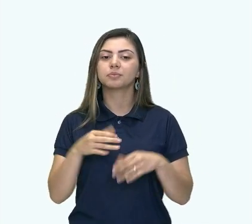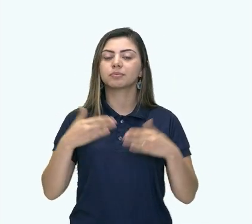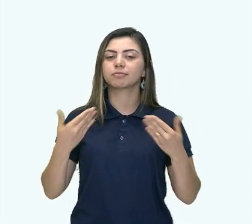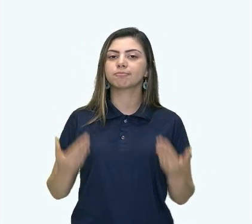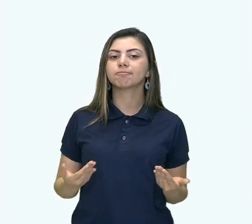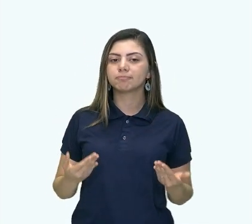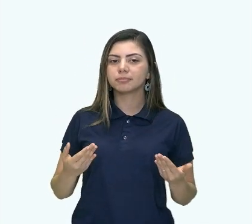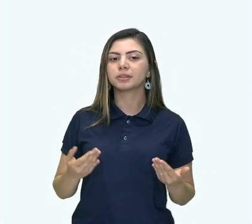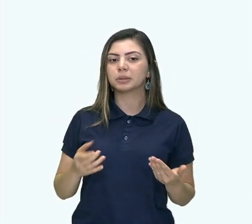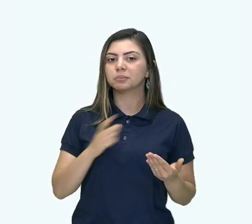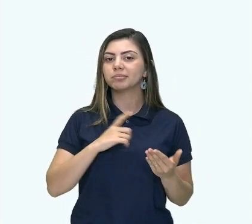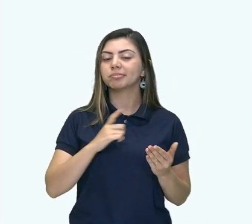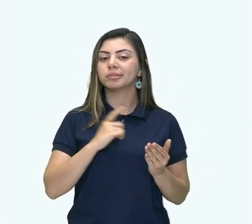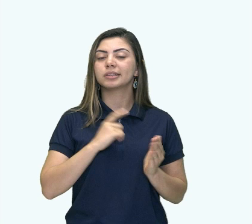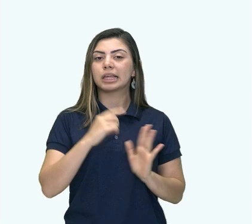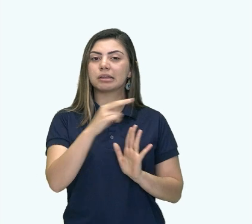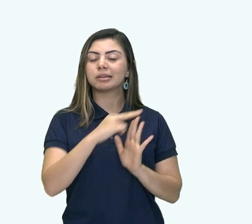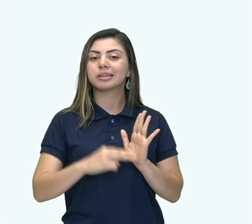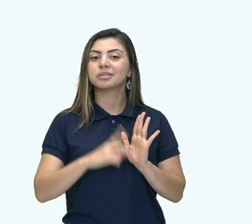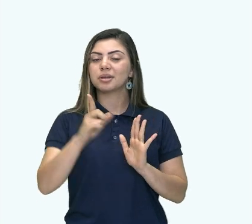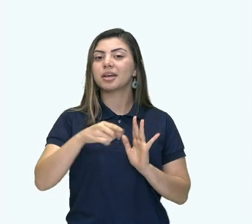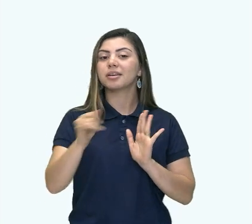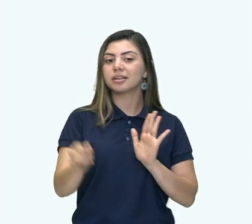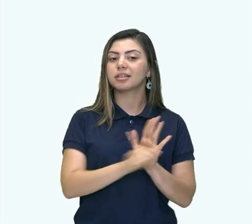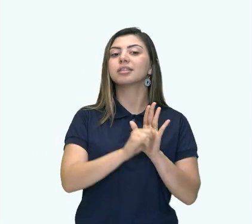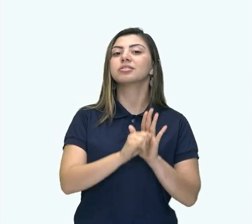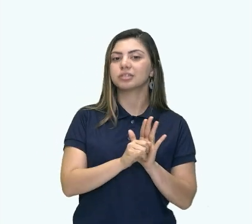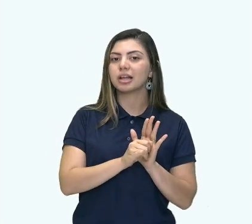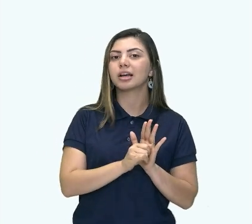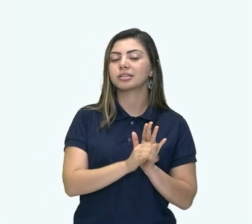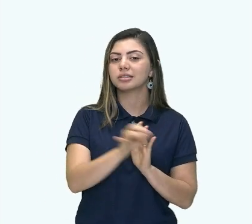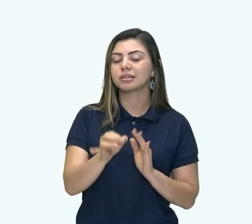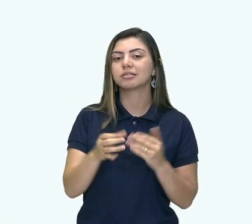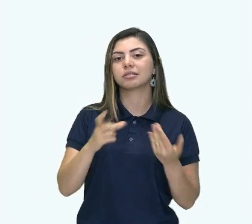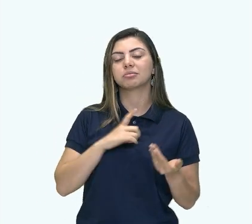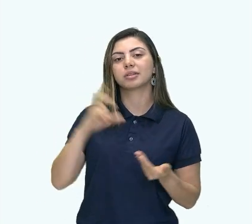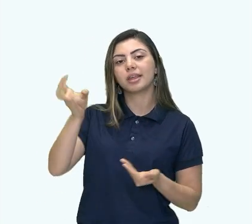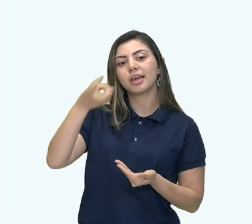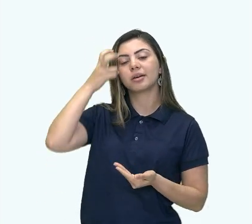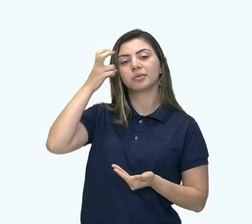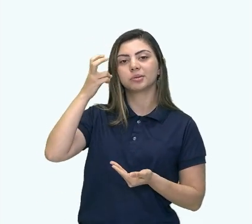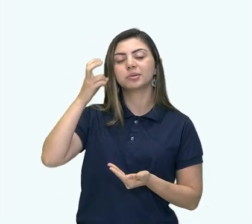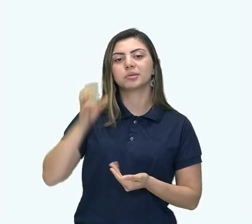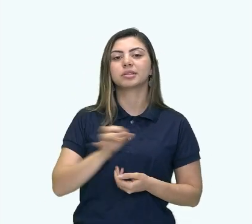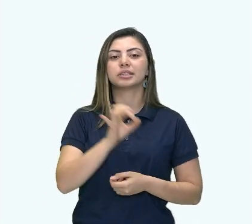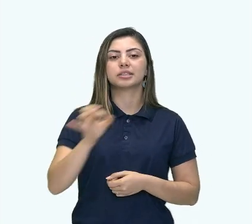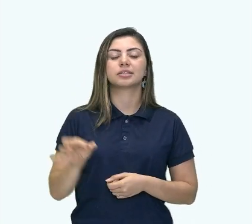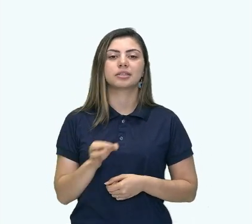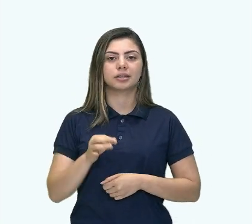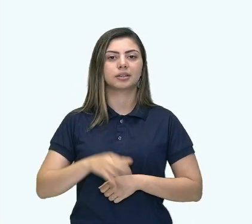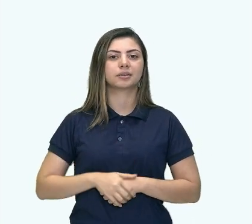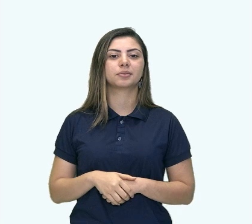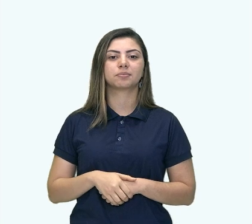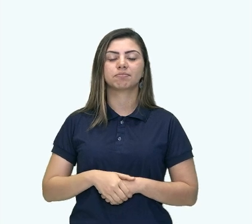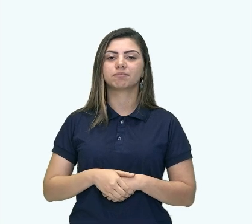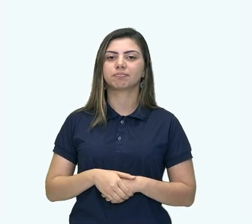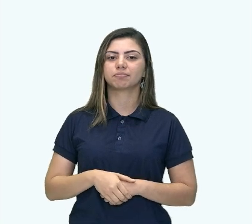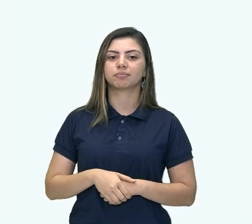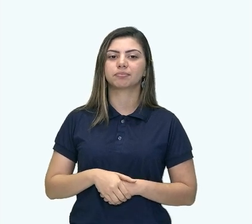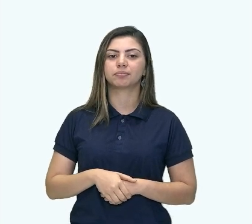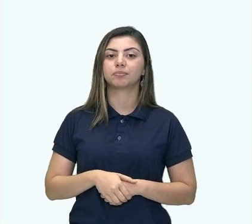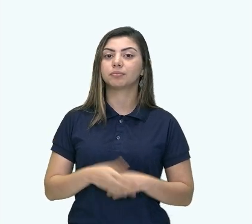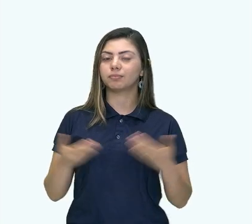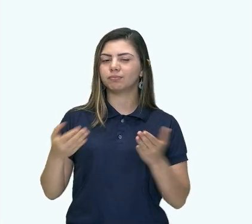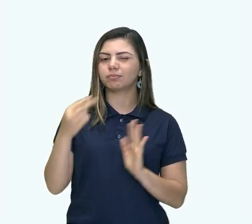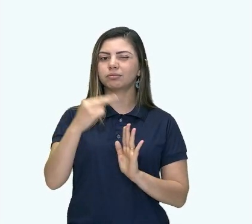final de contas você não ter identidade. Também tem a ver com fuga, né, de você ter que estar o tempo todo em movimento. Como olha